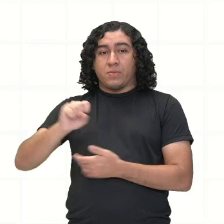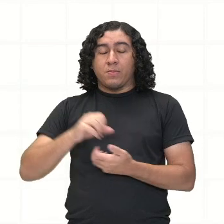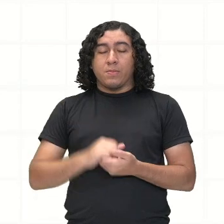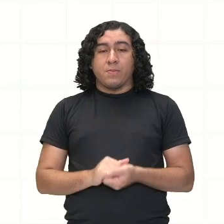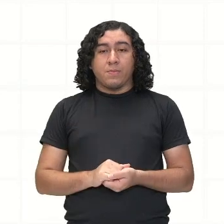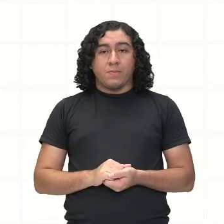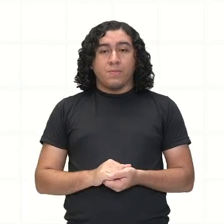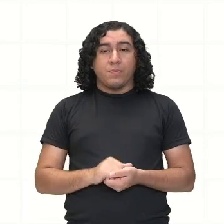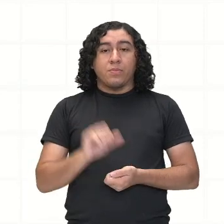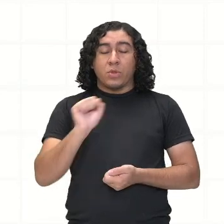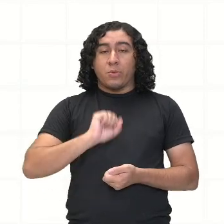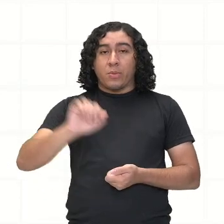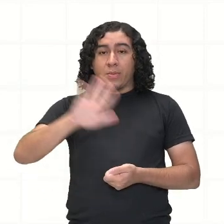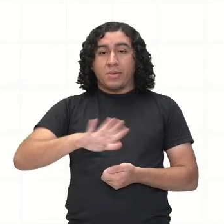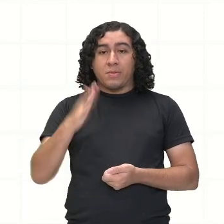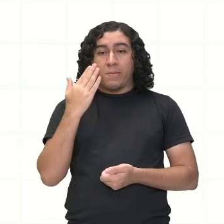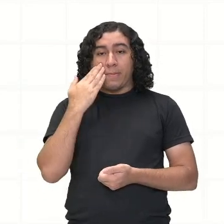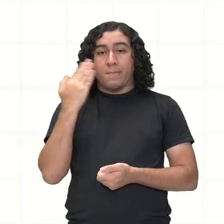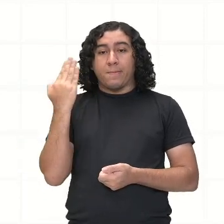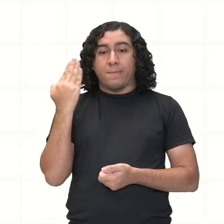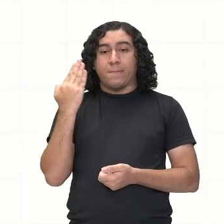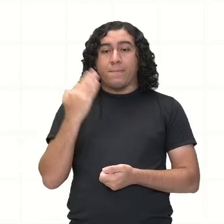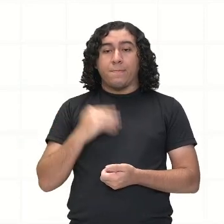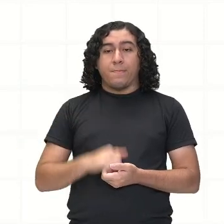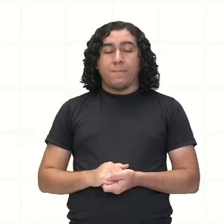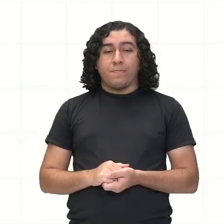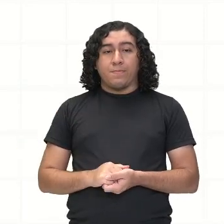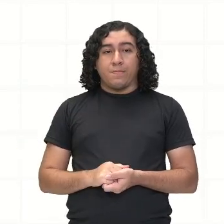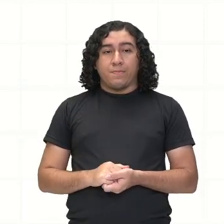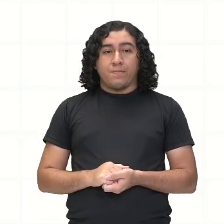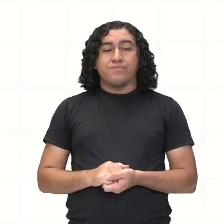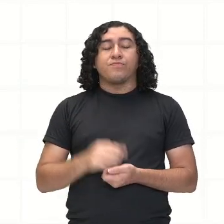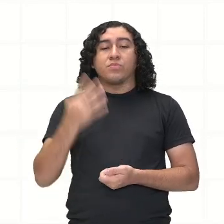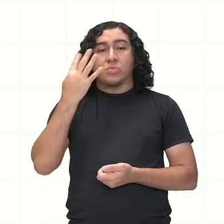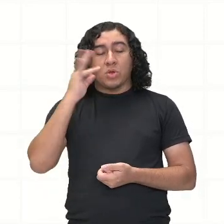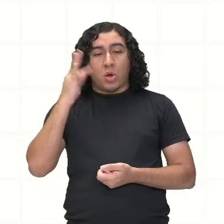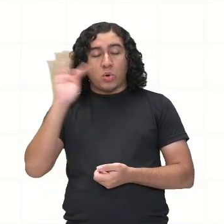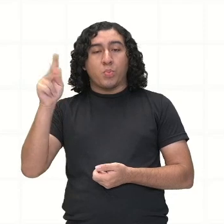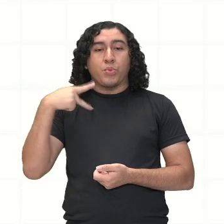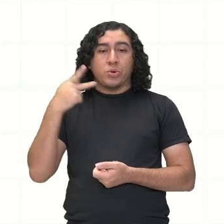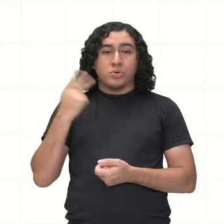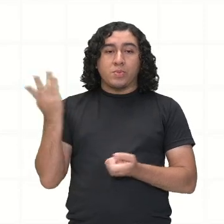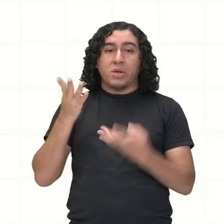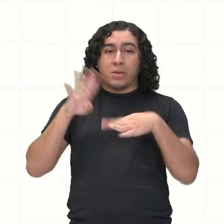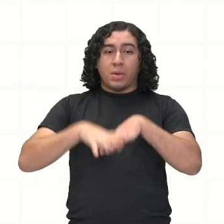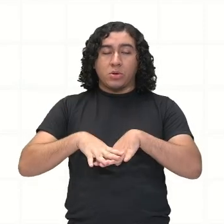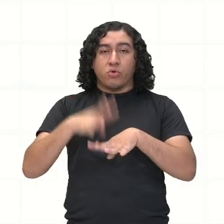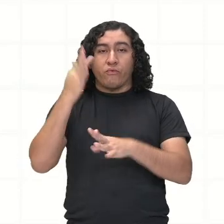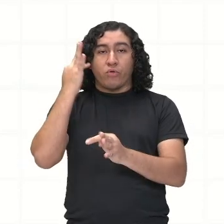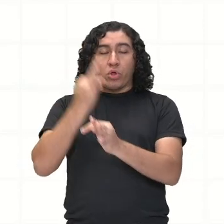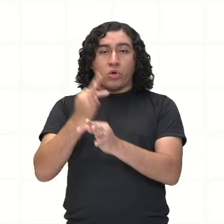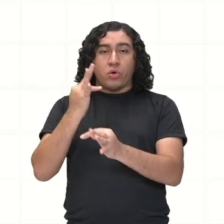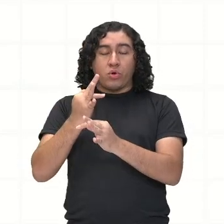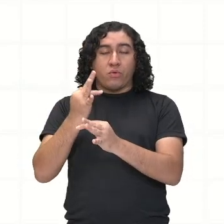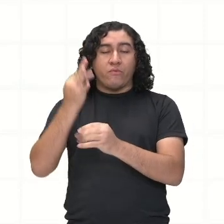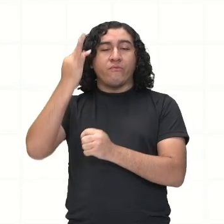retrato do Thomas Hobbes. Ele é teórico, político, matemático e filósofo